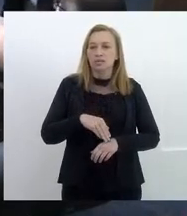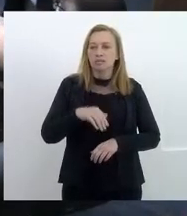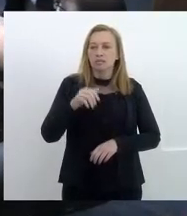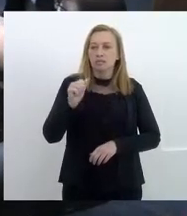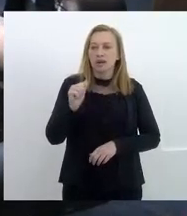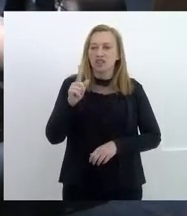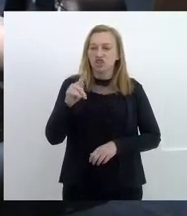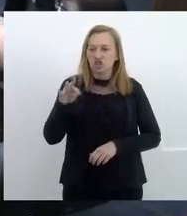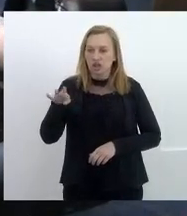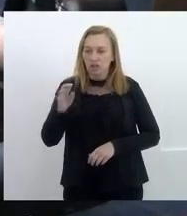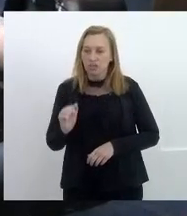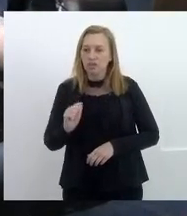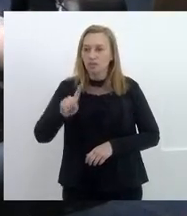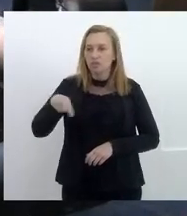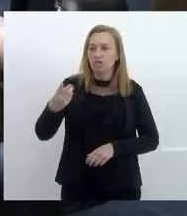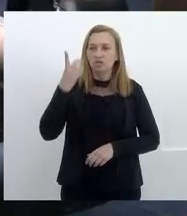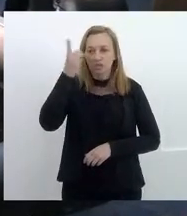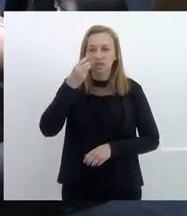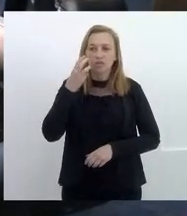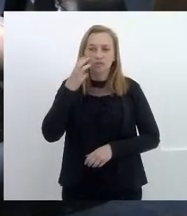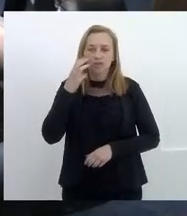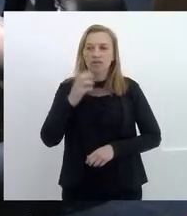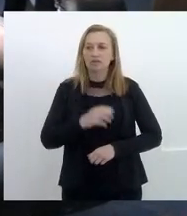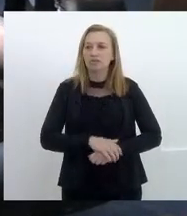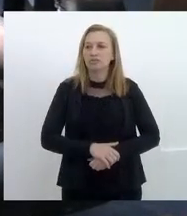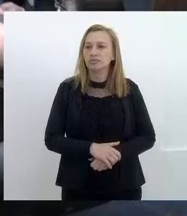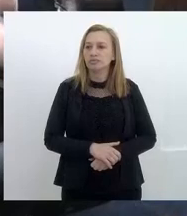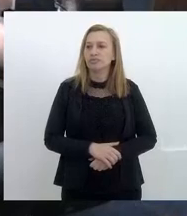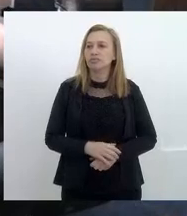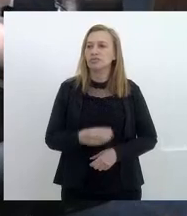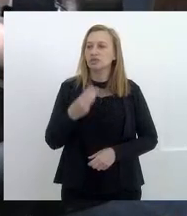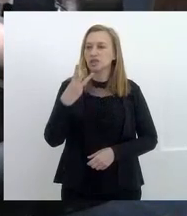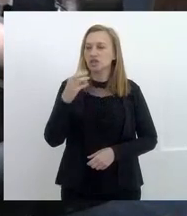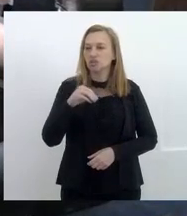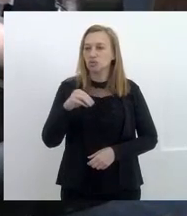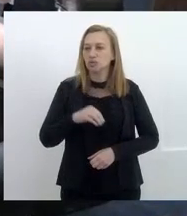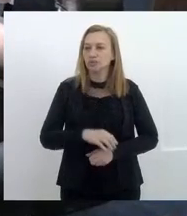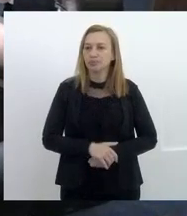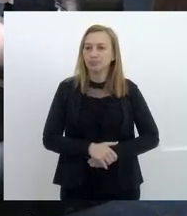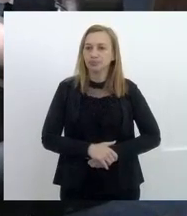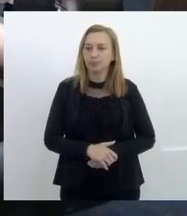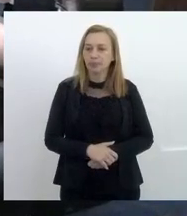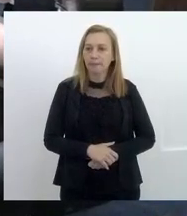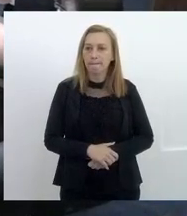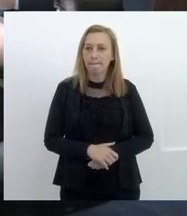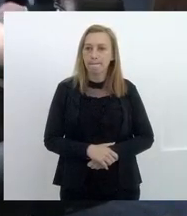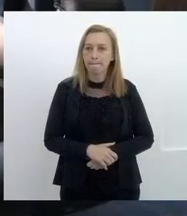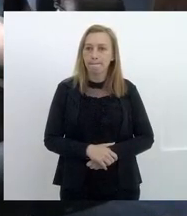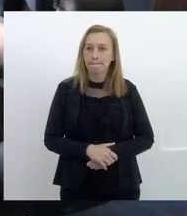o deputado o Valdete e você nem se dispõe de 3 minutos